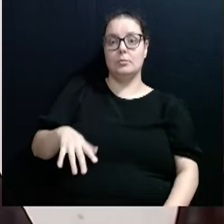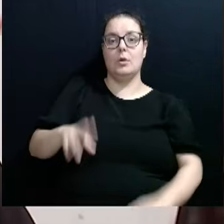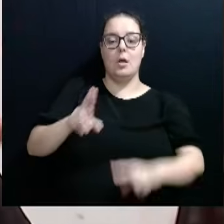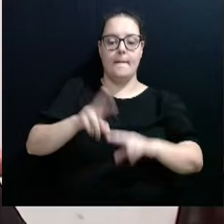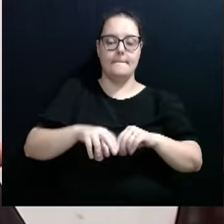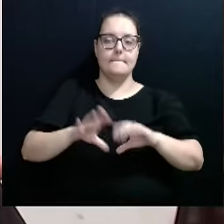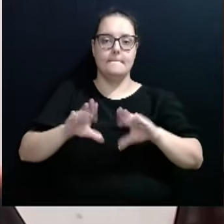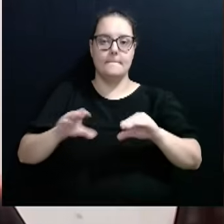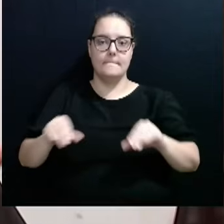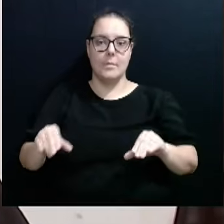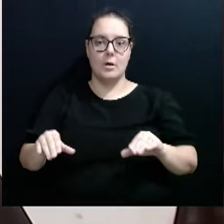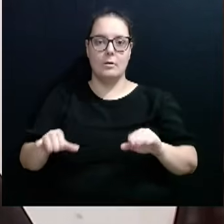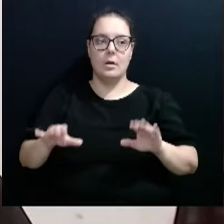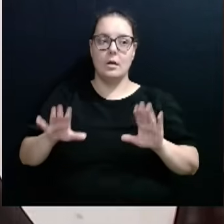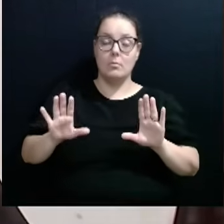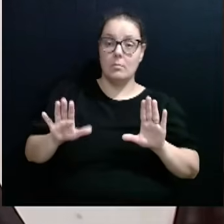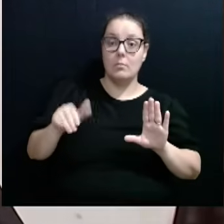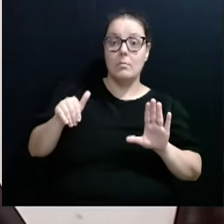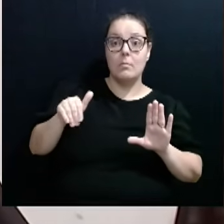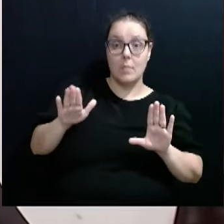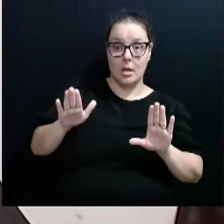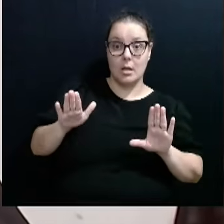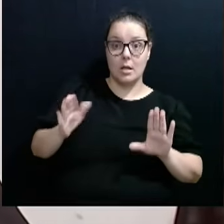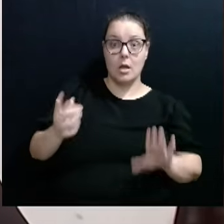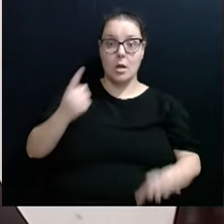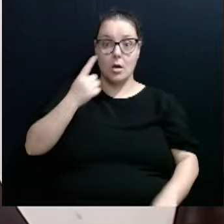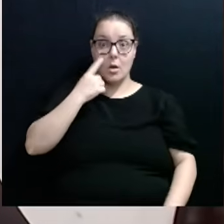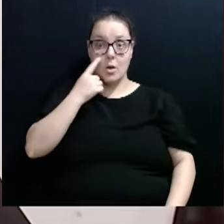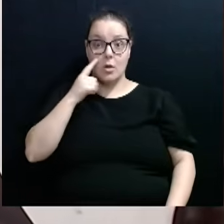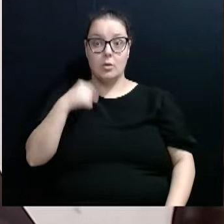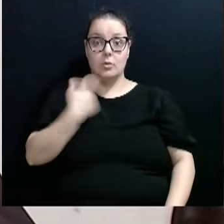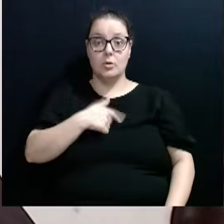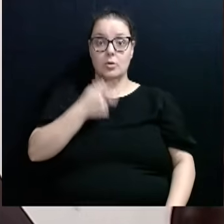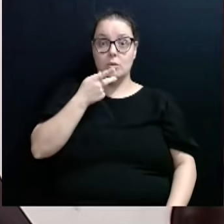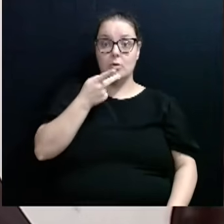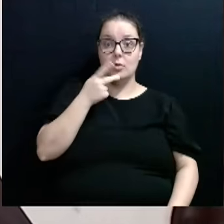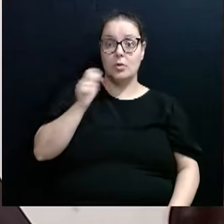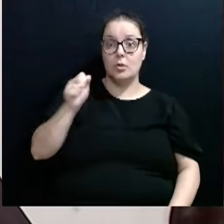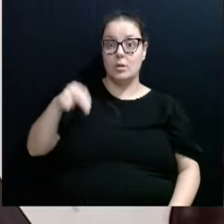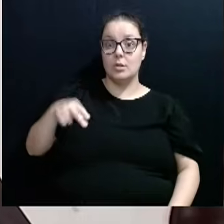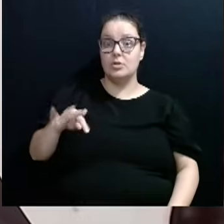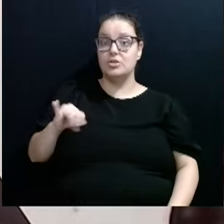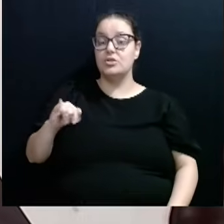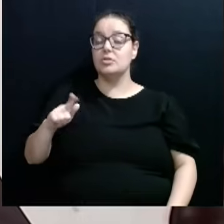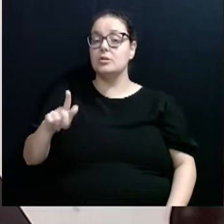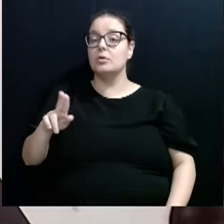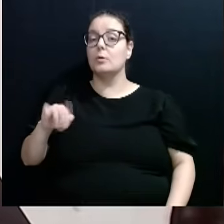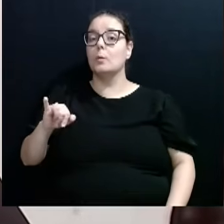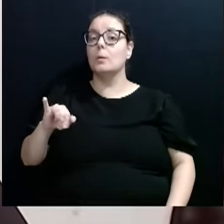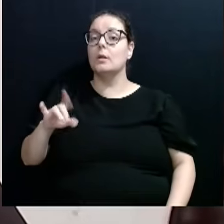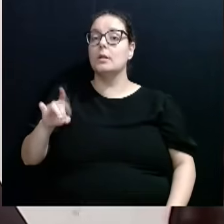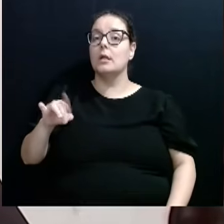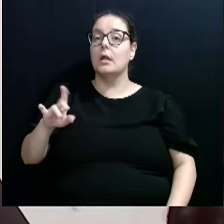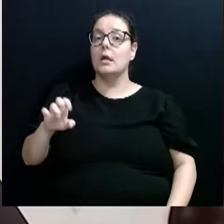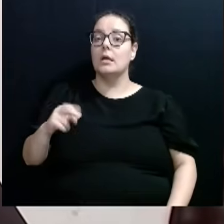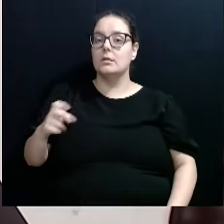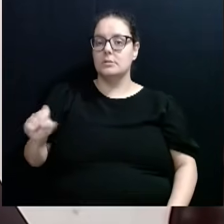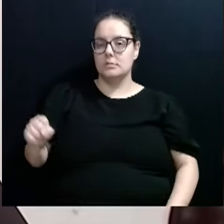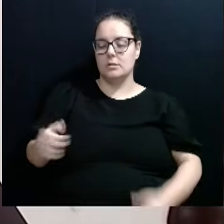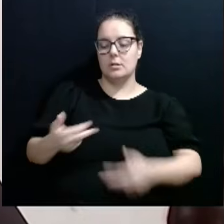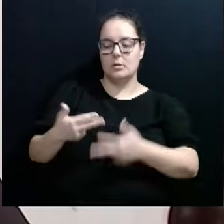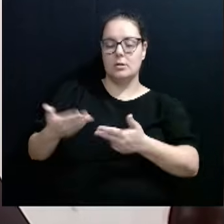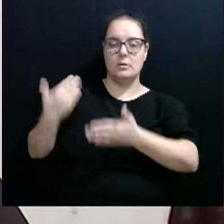gente vai além. Olha, agora a gente vai falar sobre antiguidades, que traz um modelo aí bem refinado também